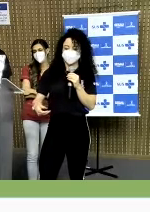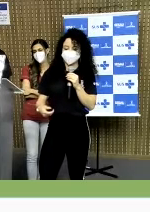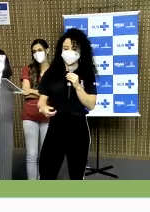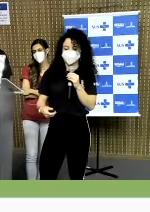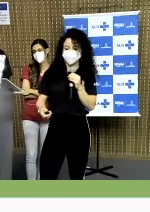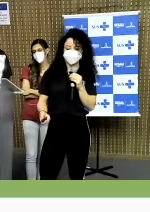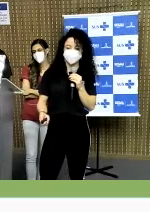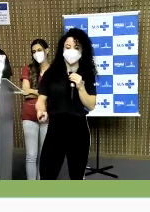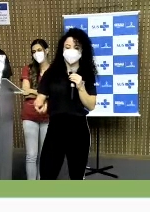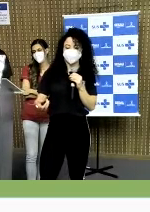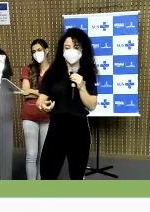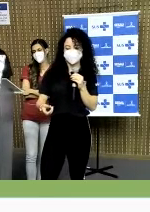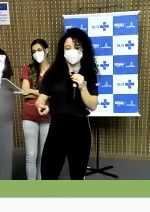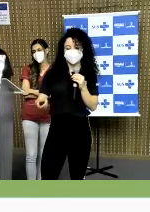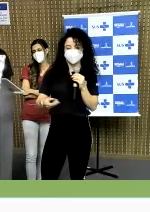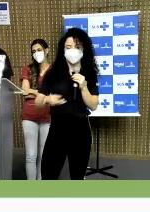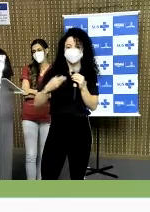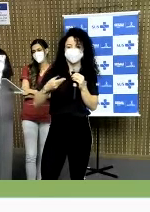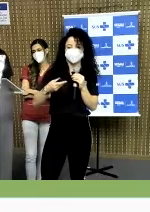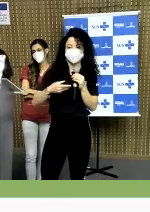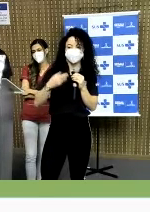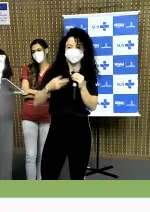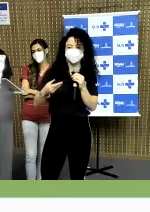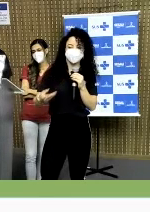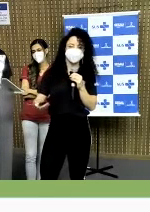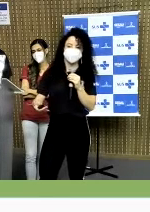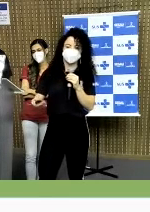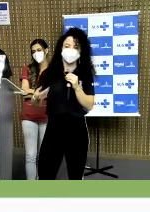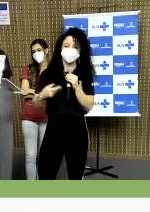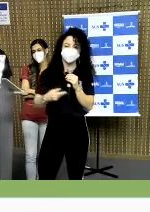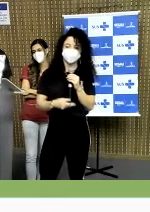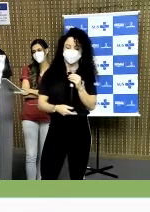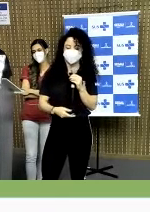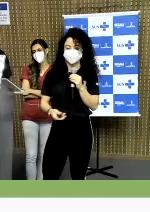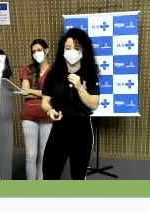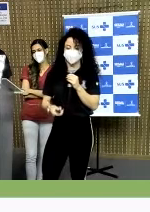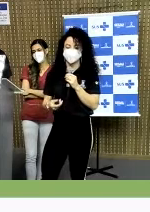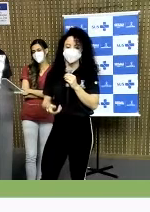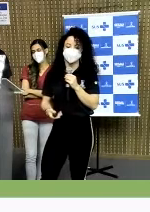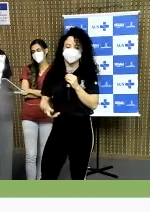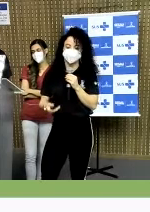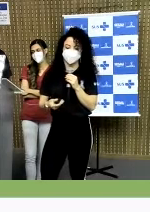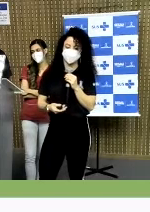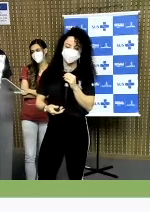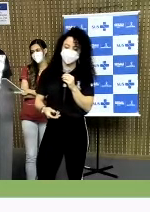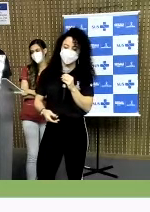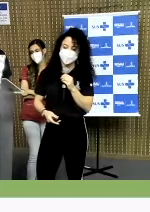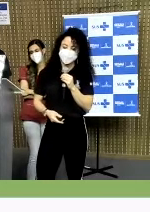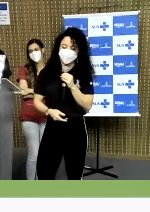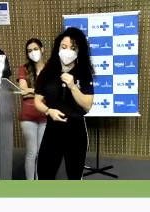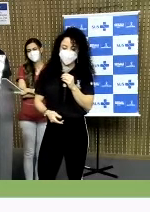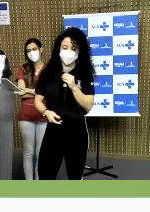diminuição do administrativo, então acabou que não tem ninguém para ficar substituindo o farmacêutico enquanto ele realiza essa